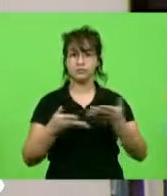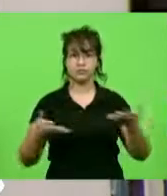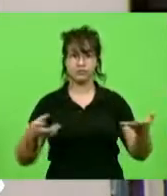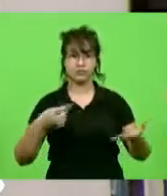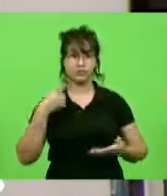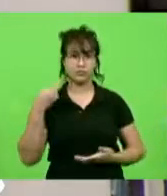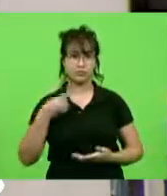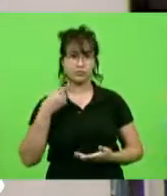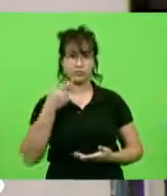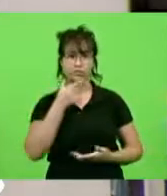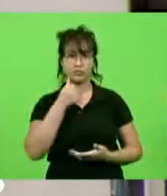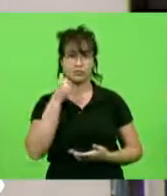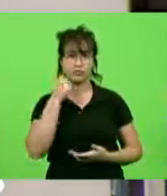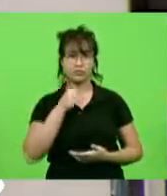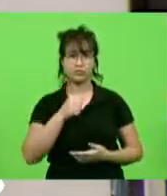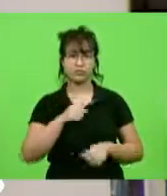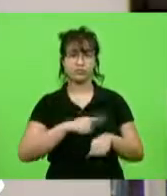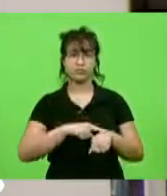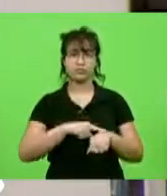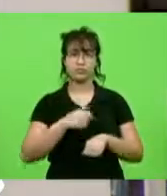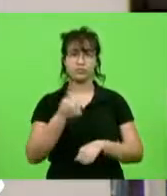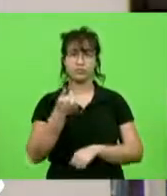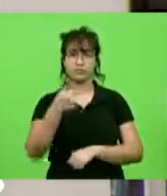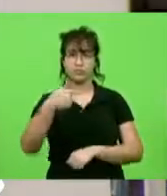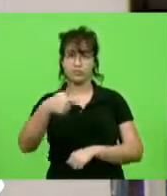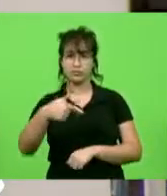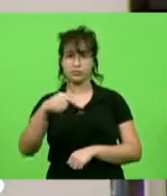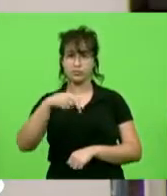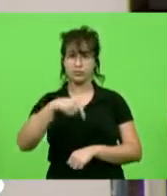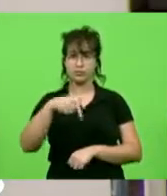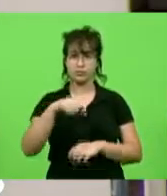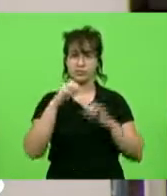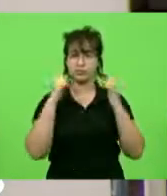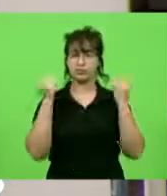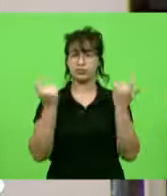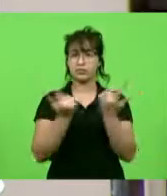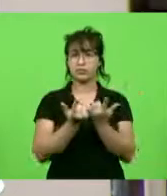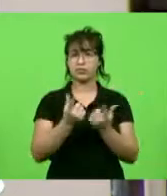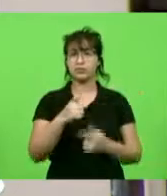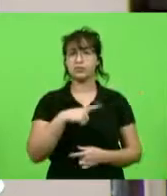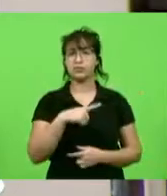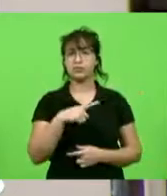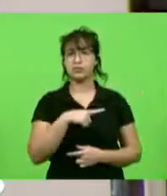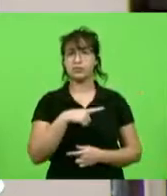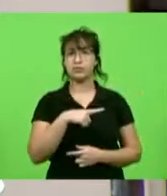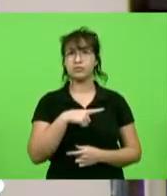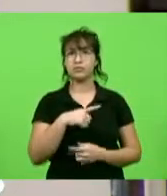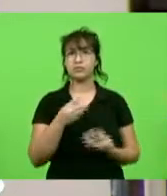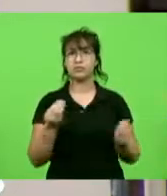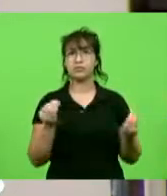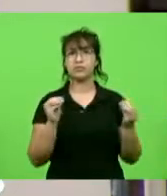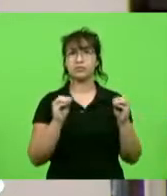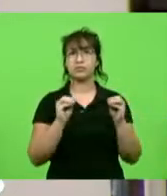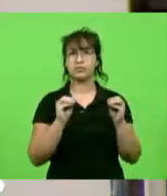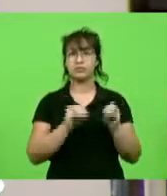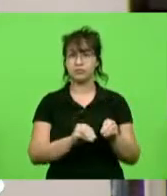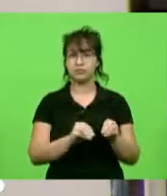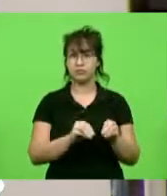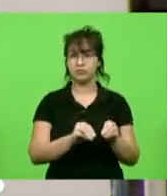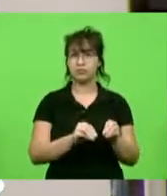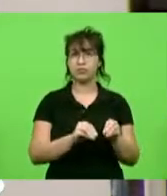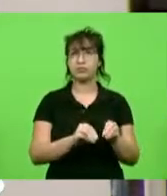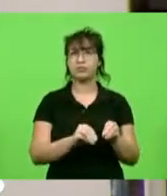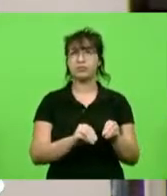que às 17 horas nós teremos aqui na Assembleia Legislativa a implantação, a instalação, melhor